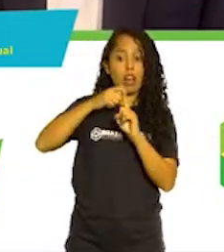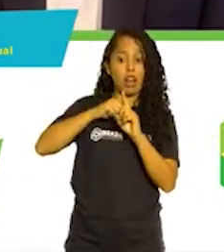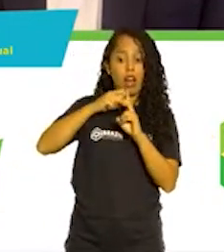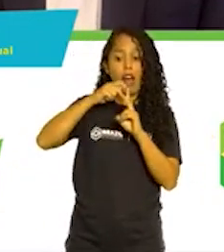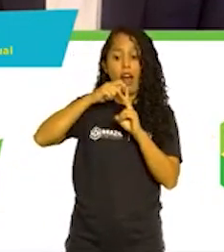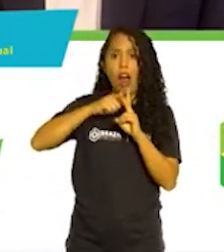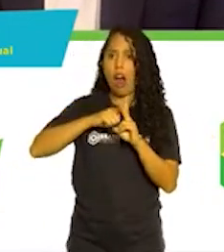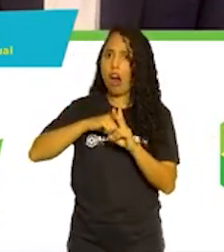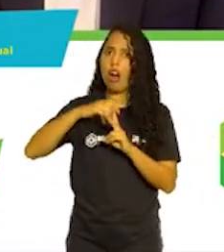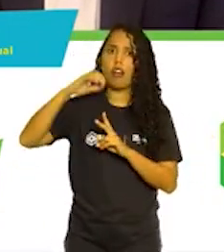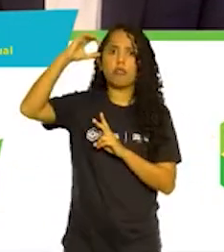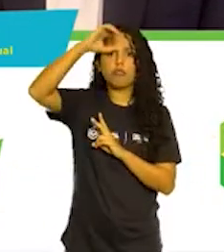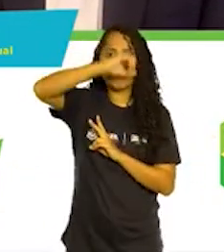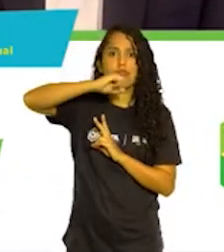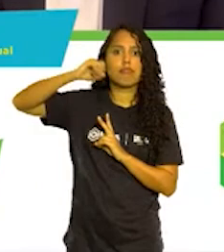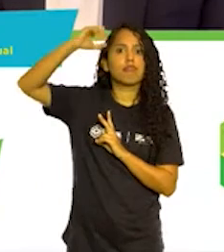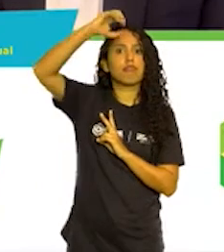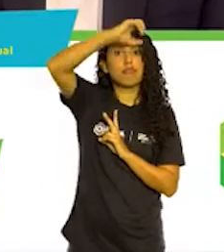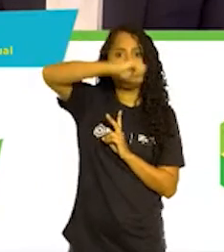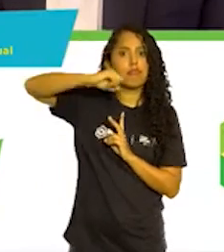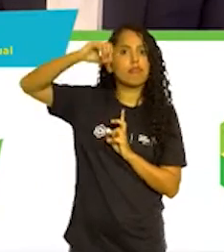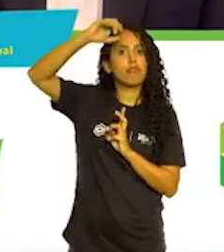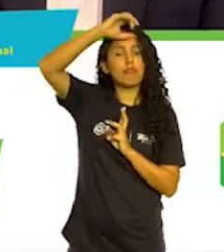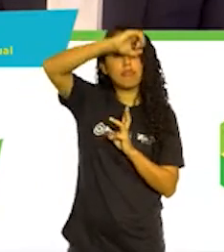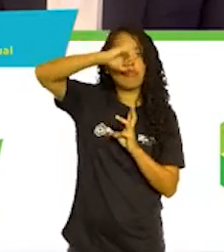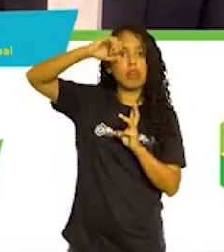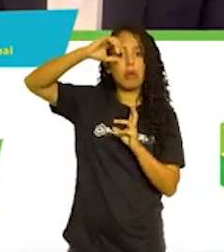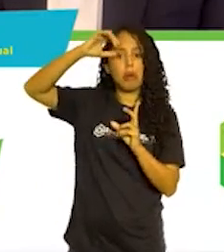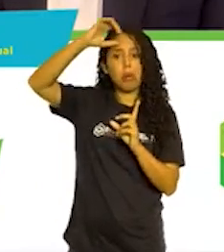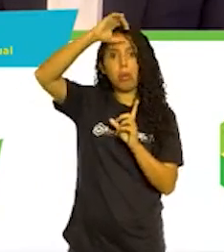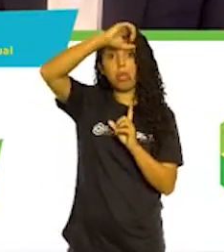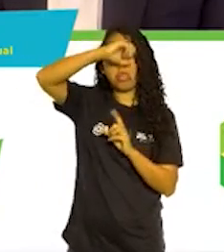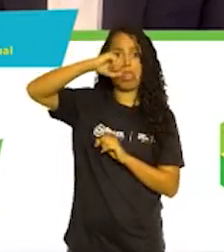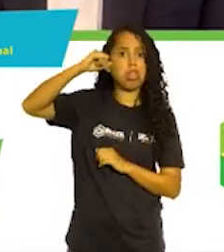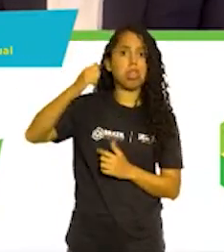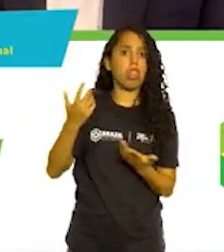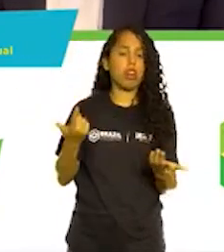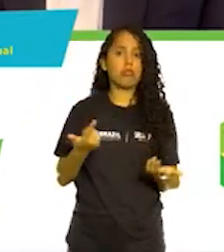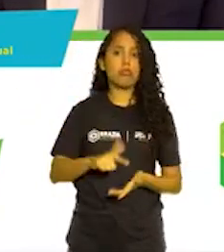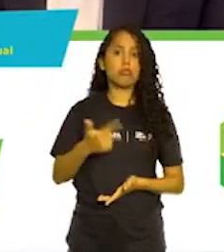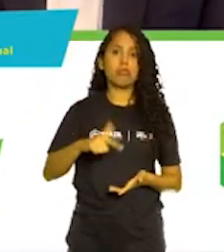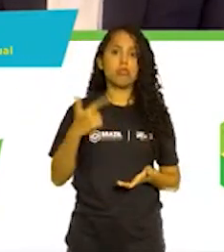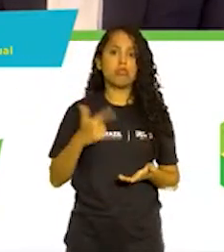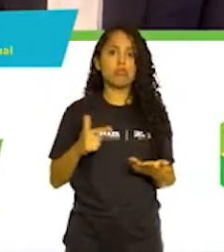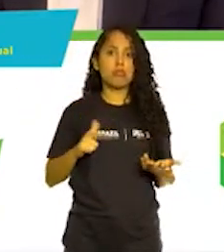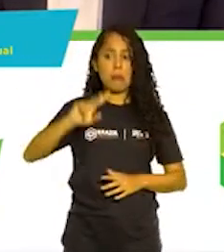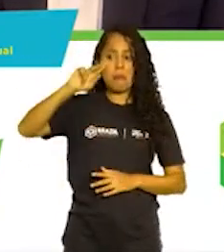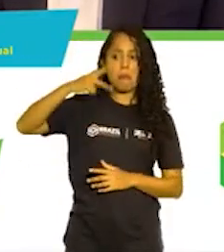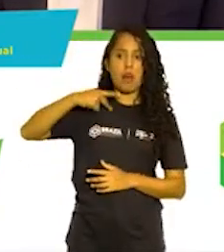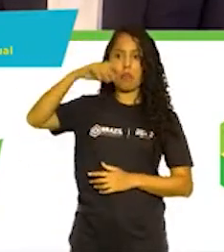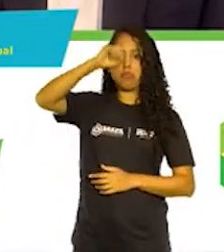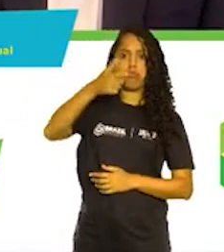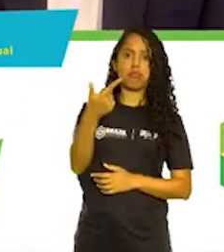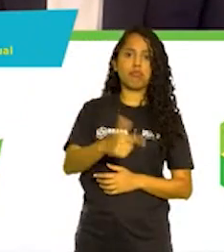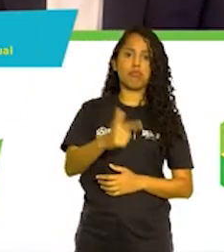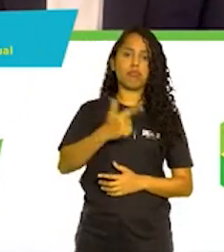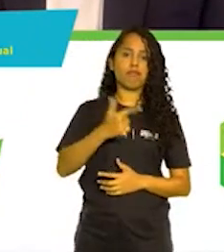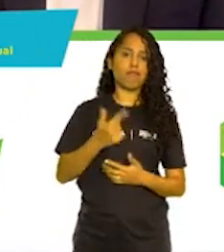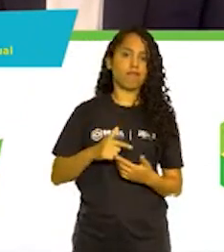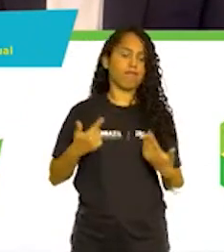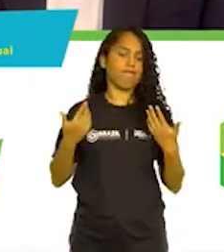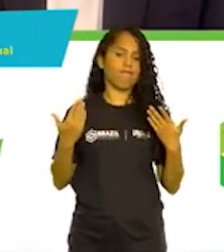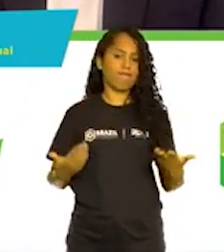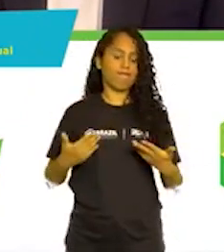aprender, né? Então, ele é um programa que foi incapaz de aprender com ele mesmo, né? E isso é